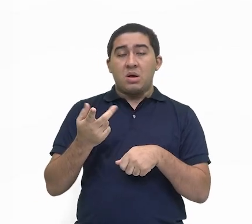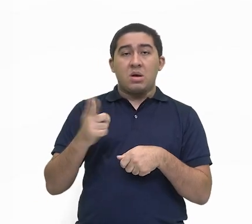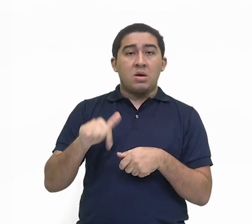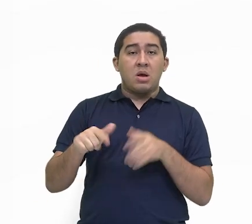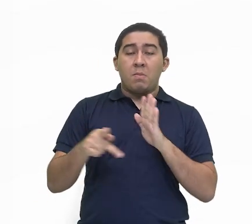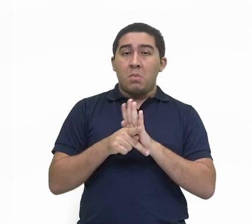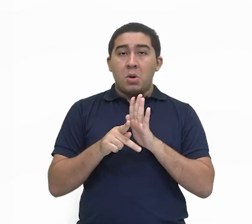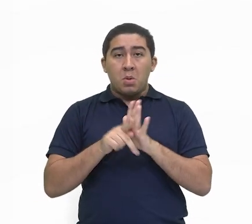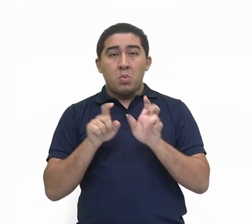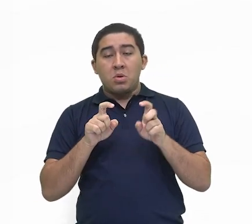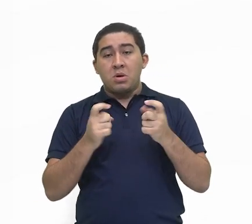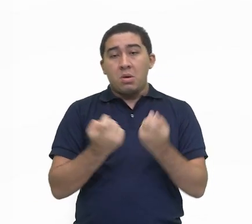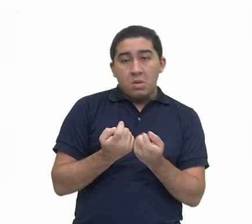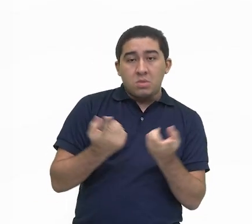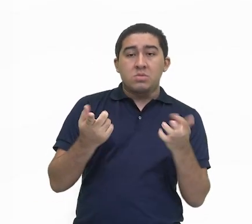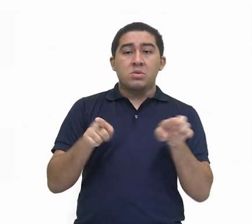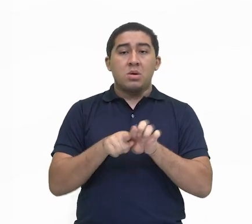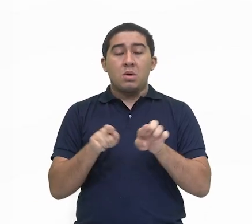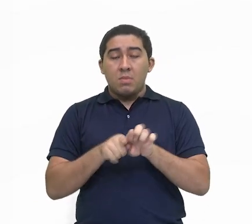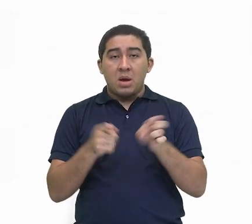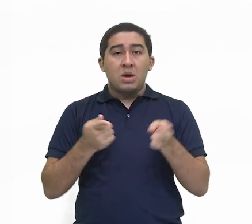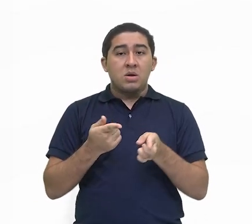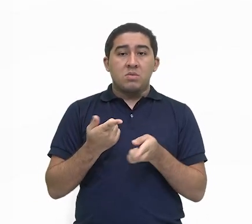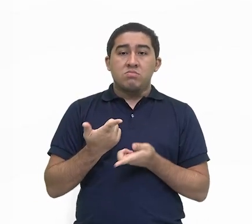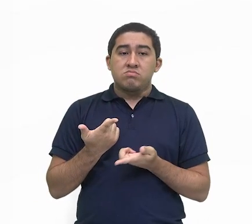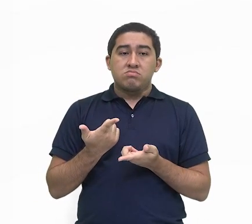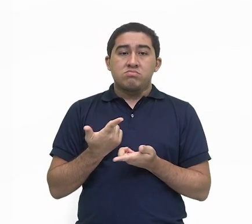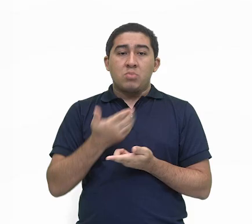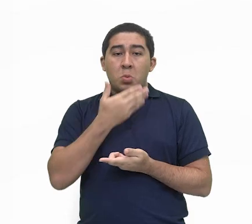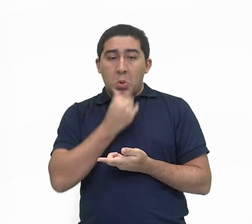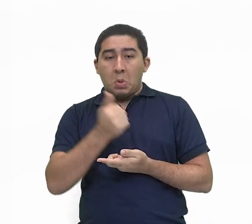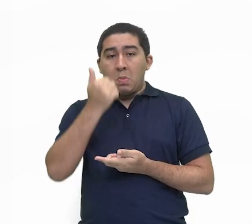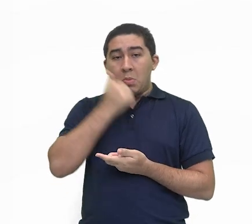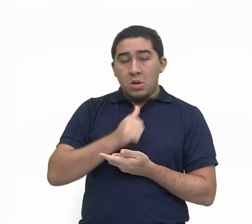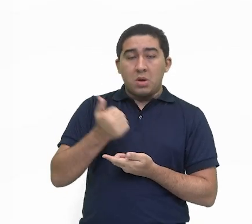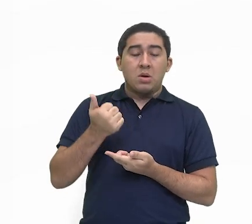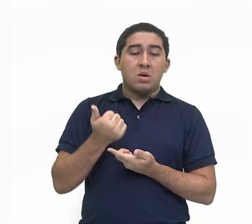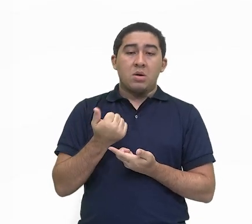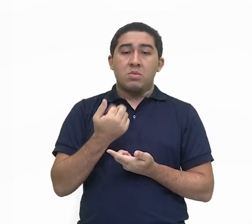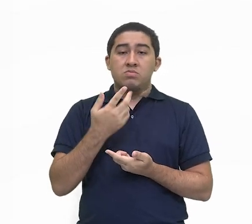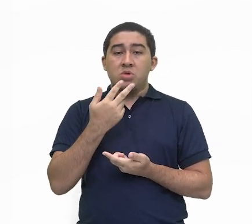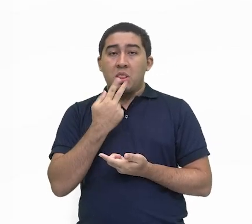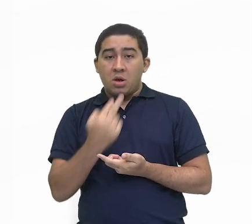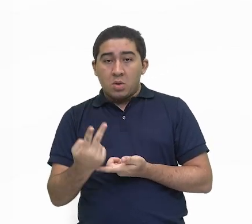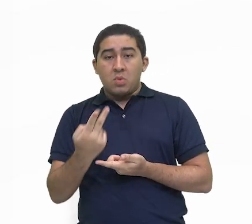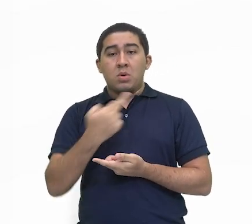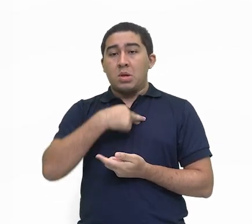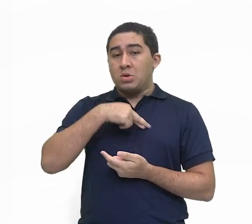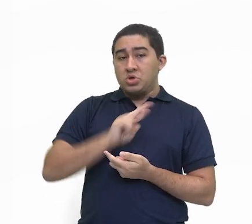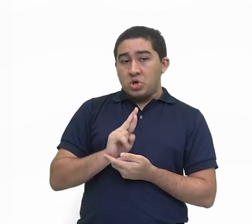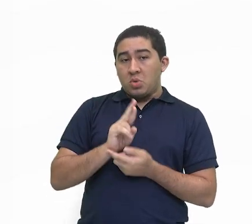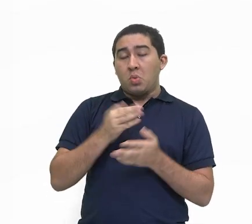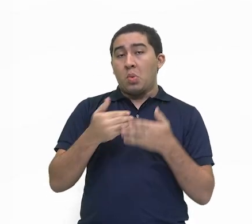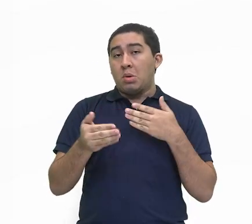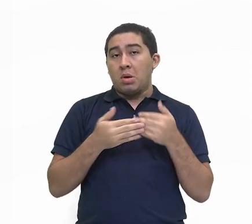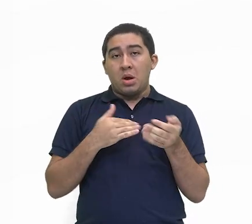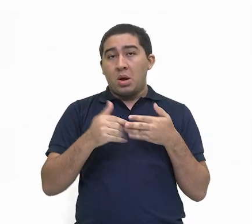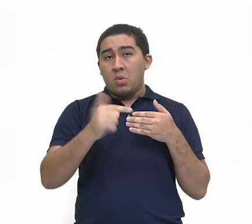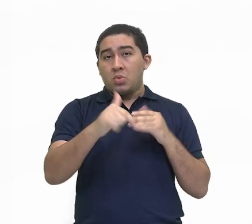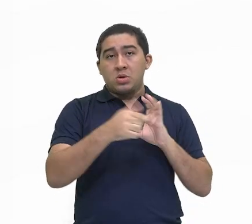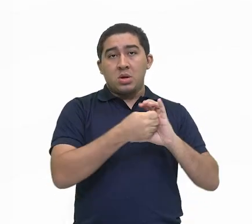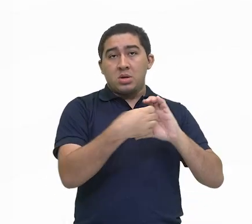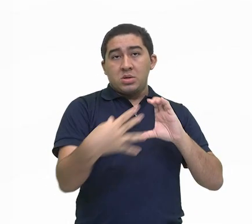etnia, idioma, religião, né? Qualquer coisa que esteja presente o